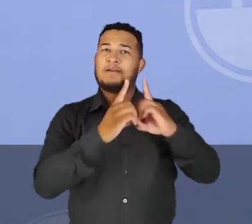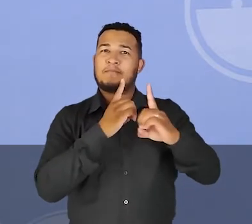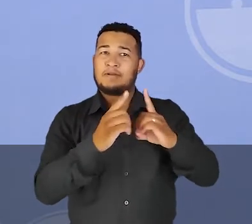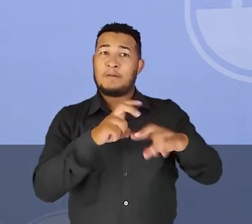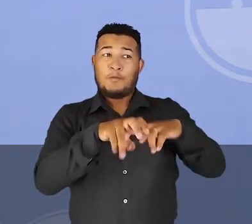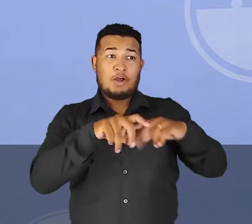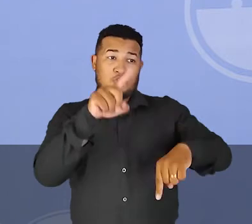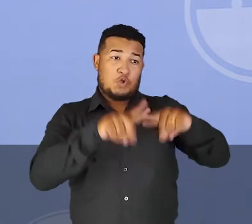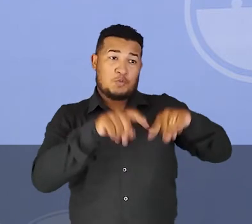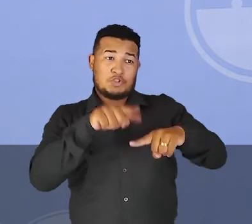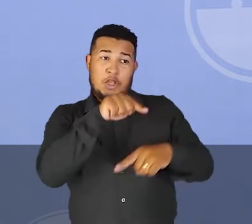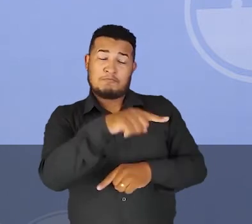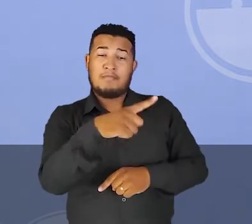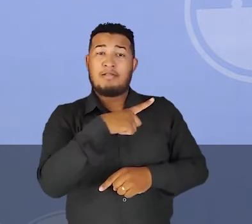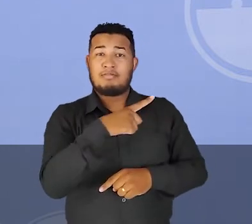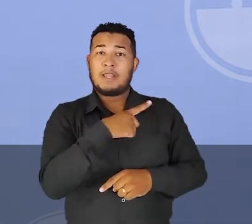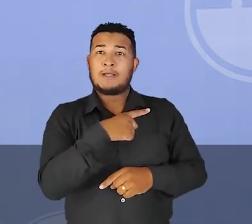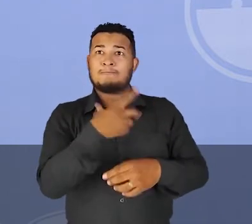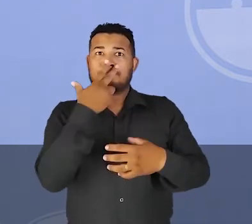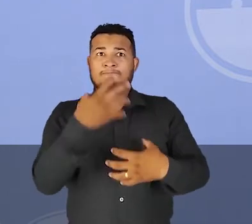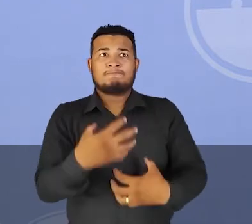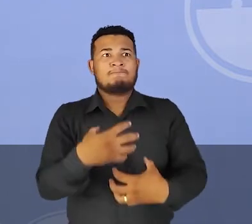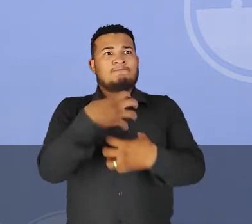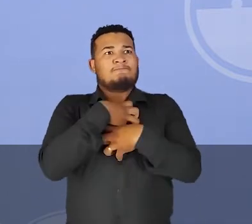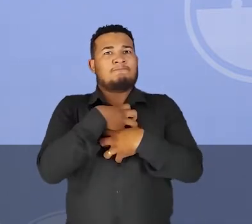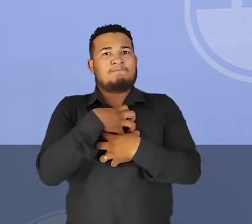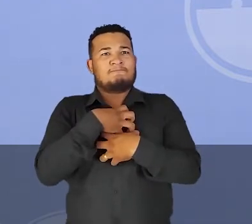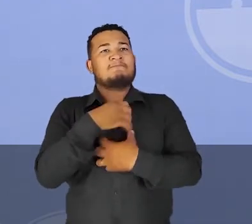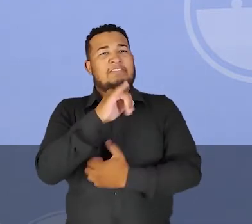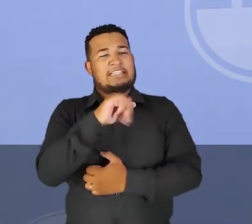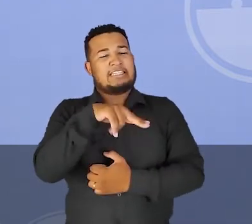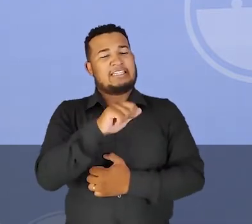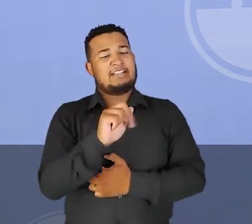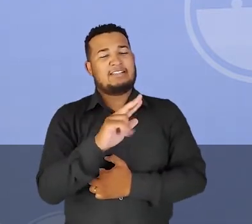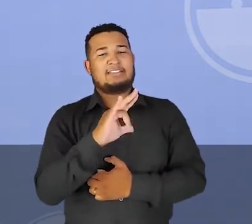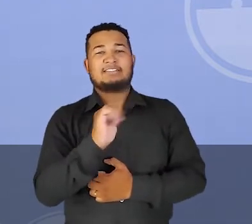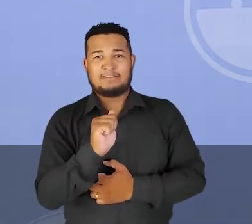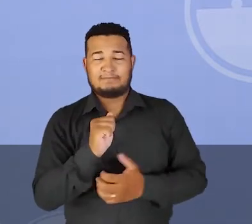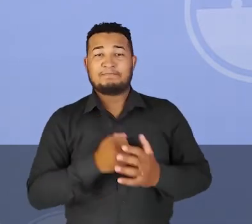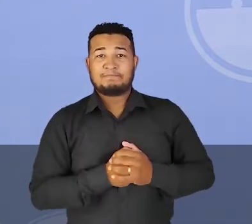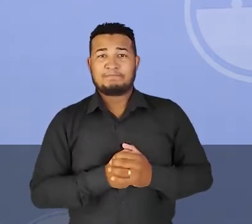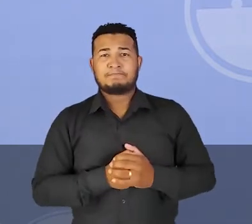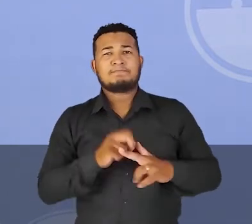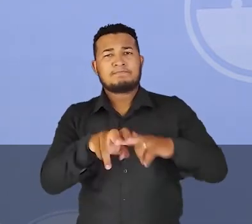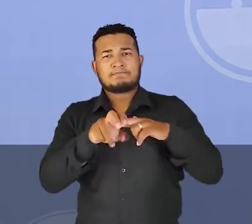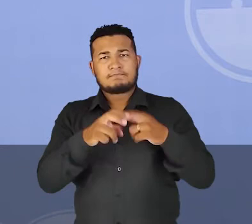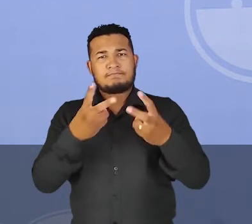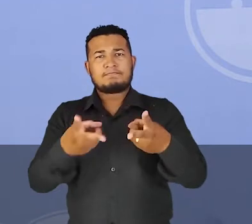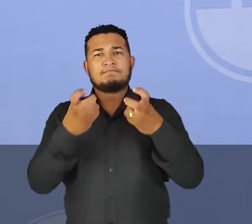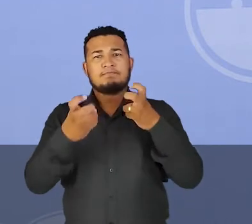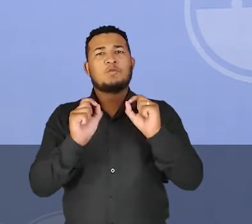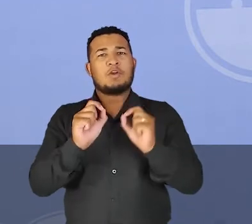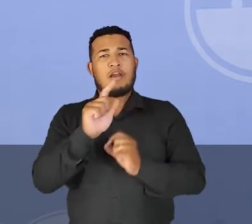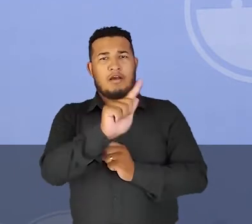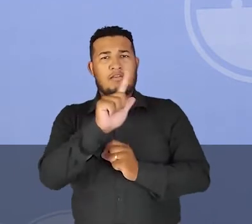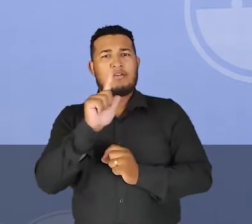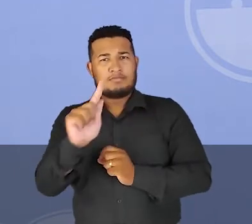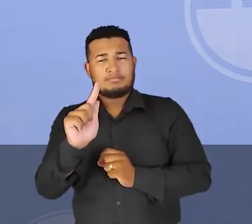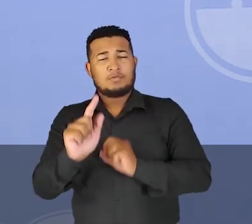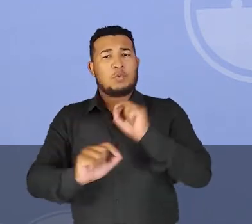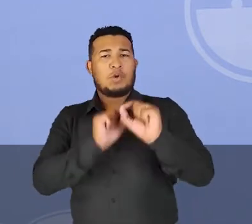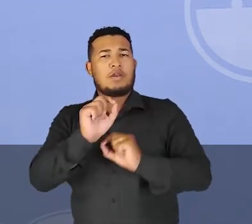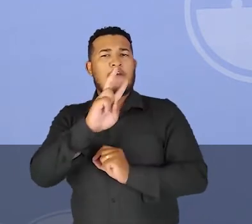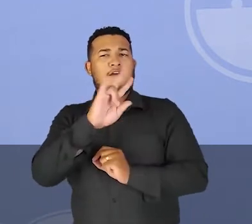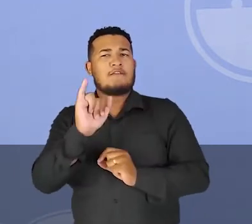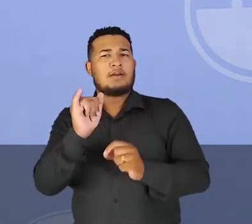corpo possuir essa grandeza chamada de inércia. Então, observe que Galileu,